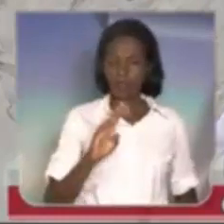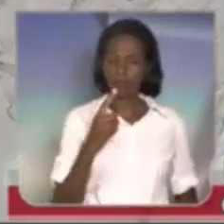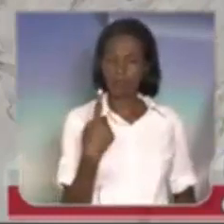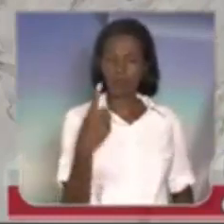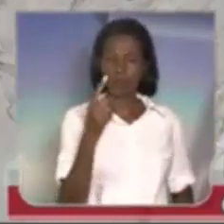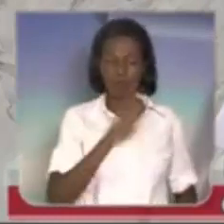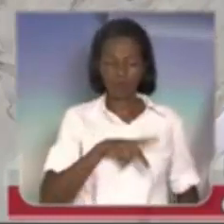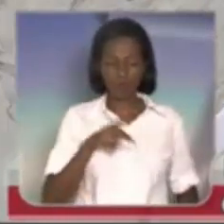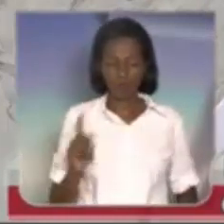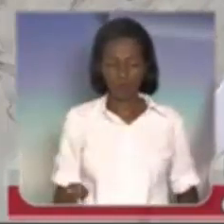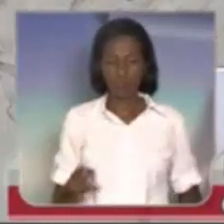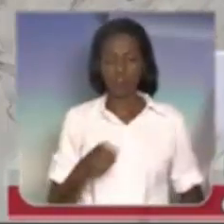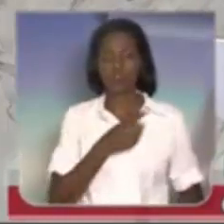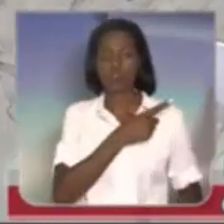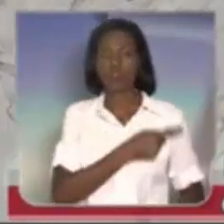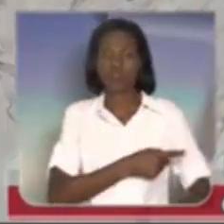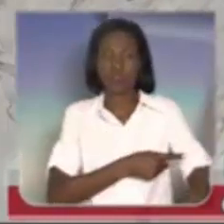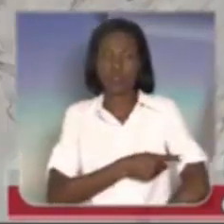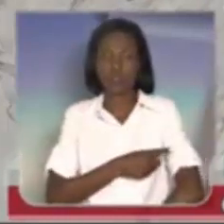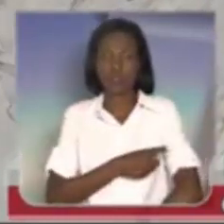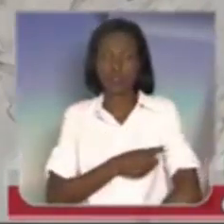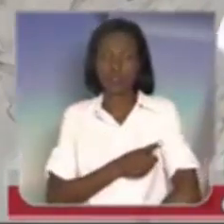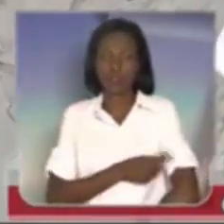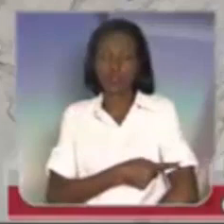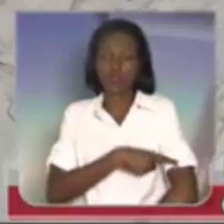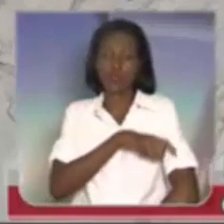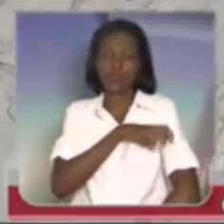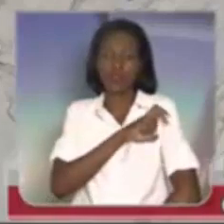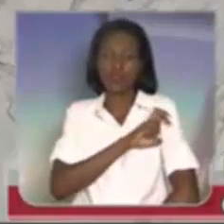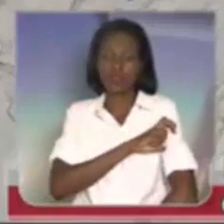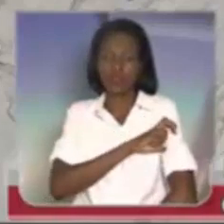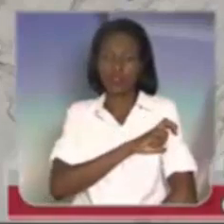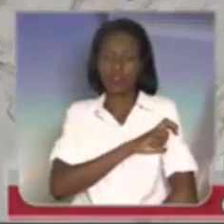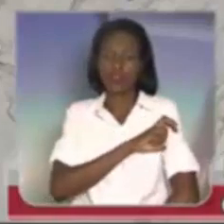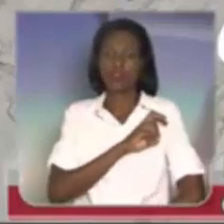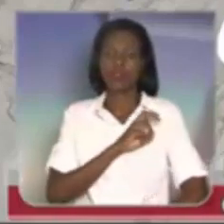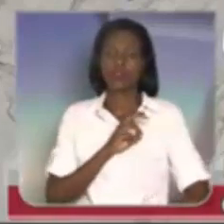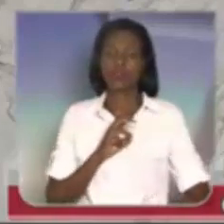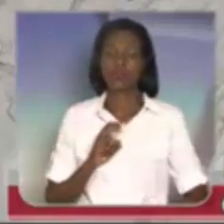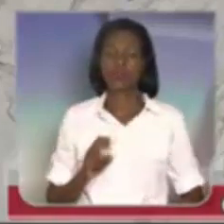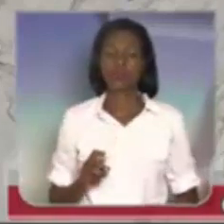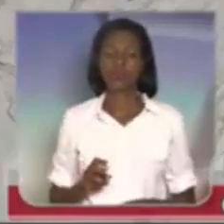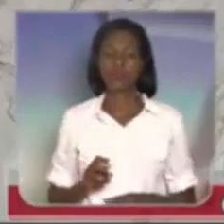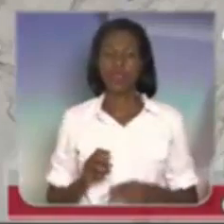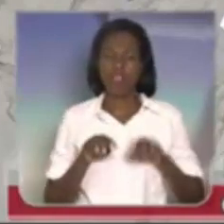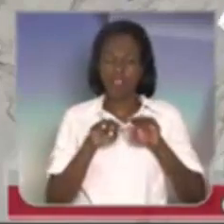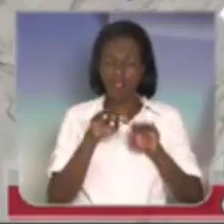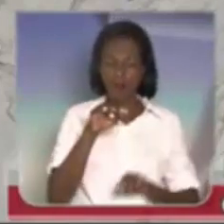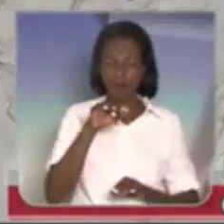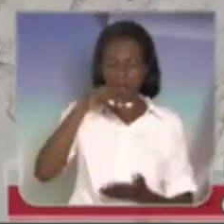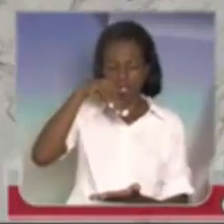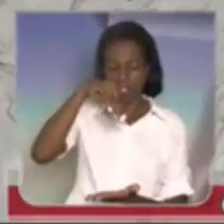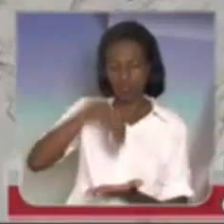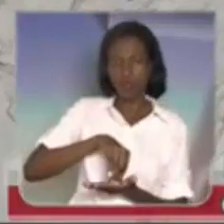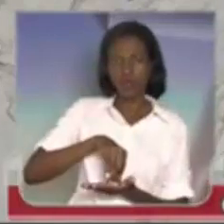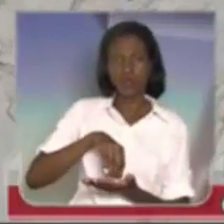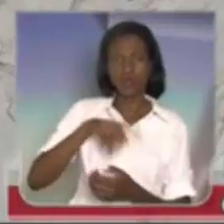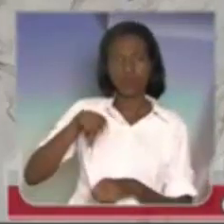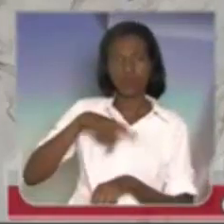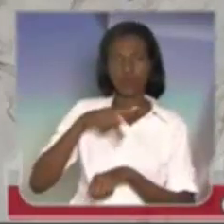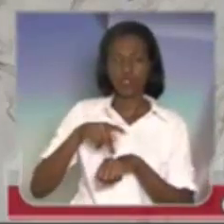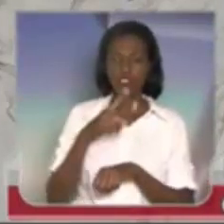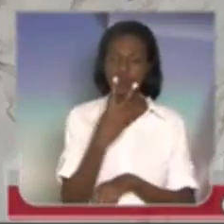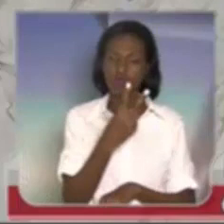ensino fundamental do primeiro ao 5to ano até então era inferior ao piso Nacional era de